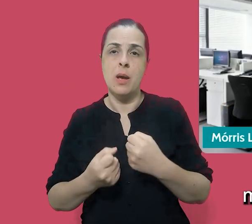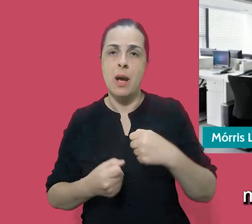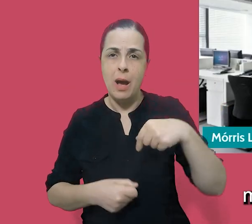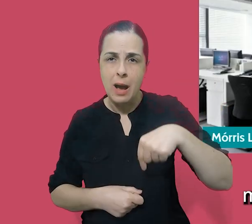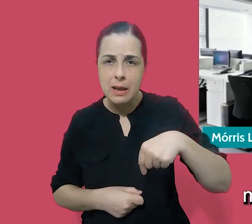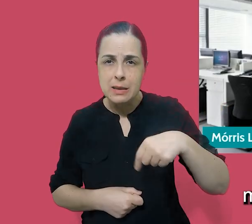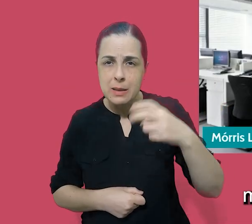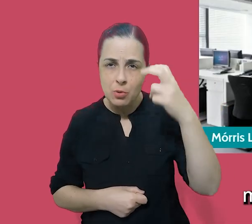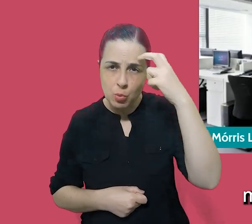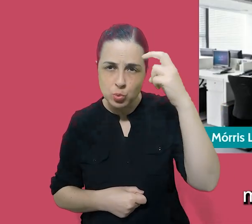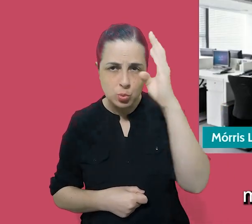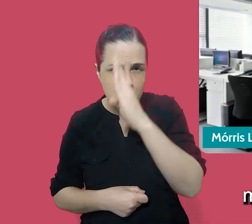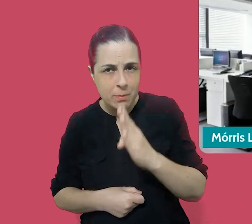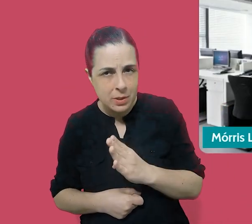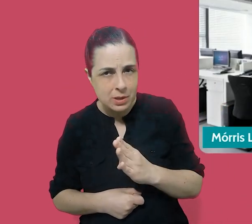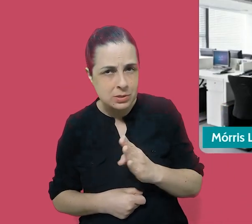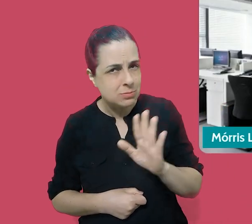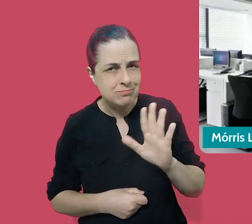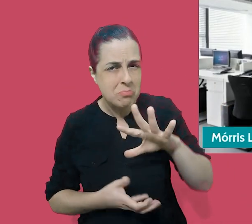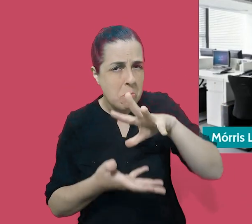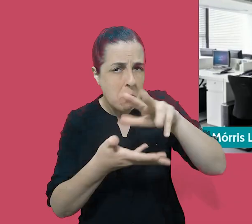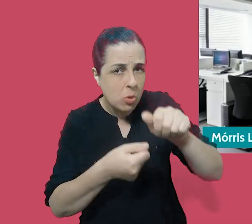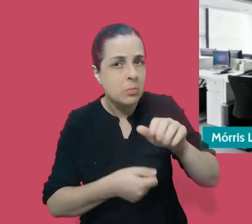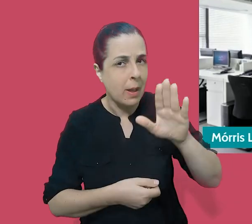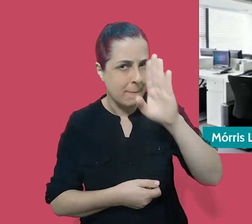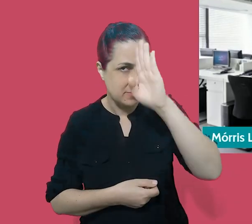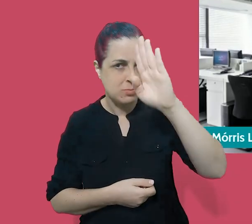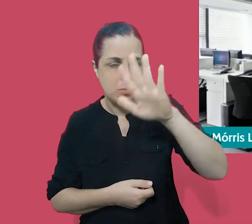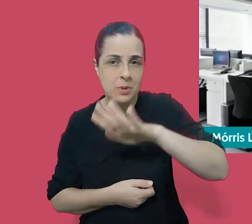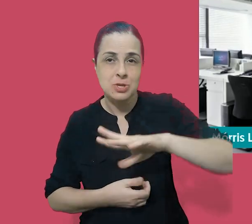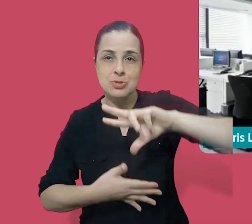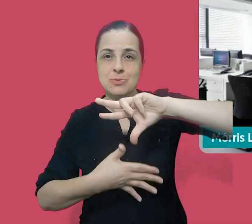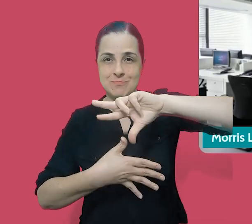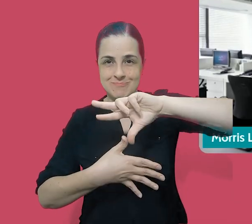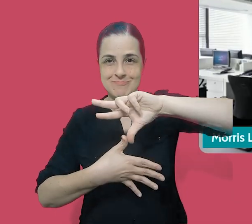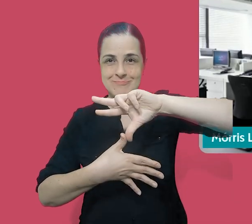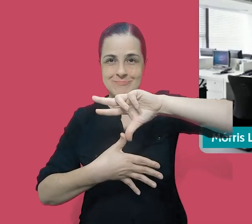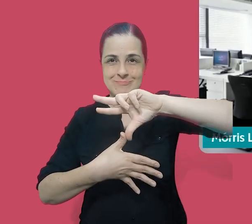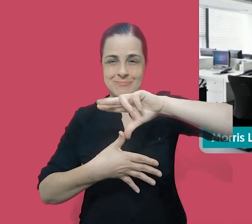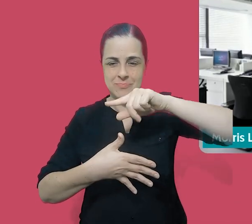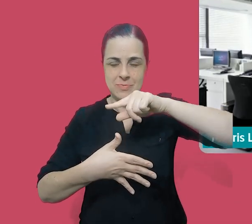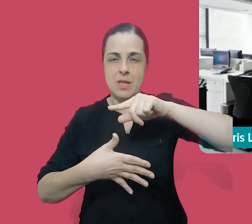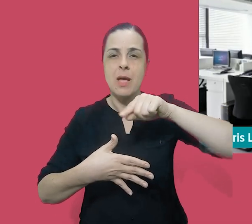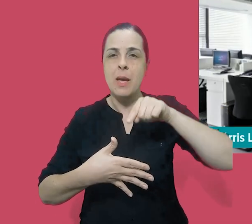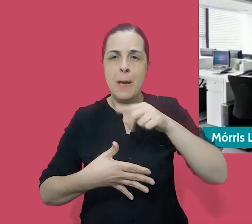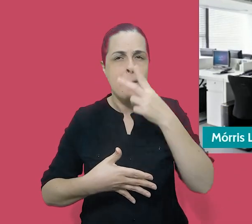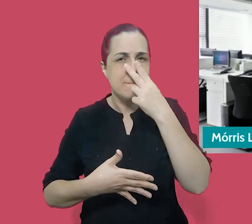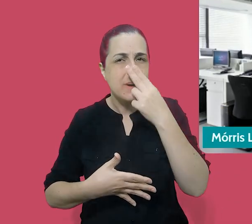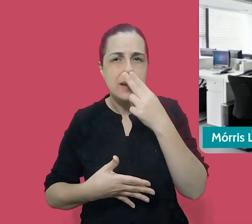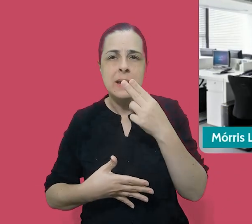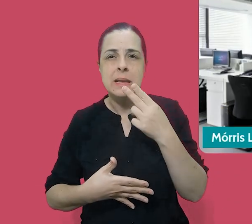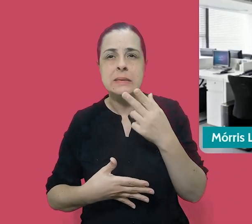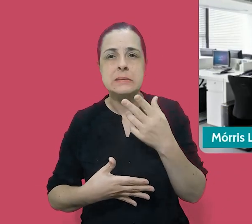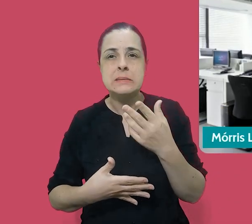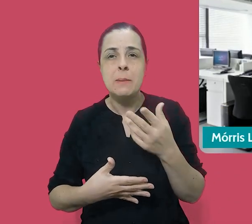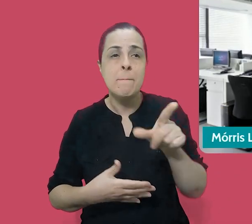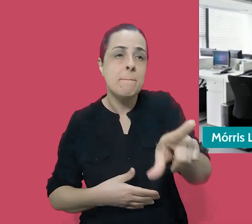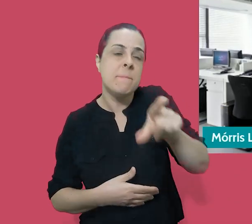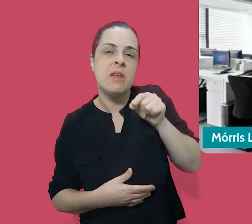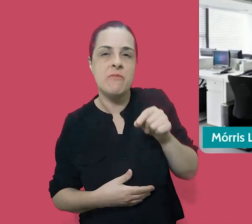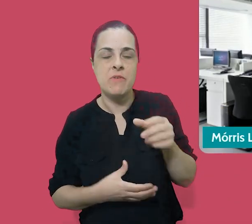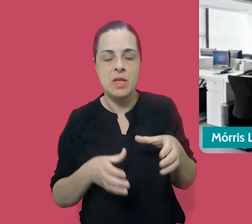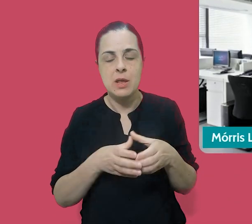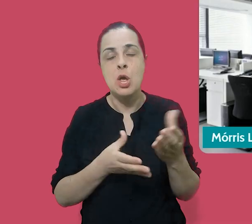global, mas, né, uma cultura latina, principalmente, que ainda cultua muito a juventude, a estética, a beleza